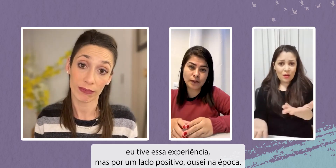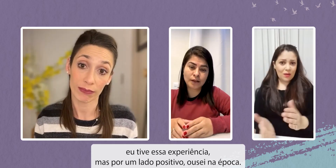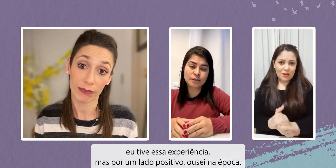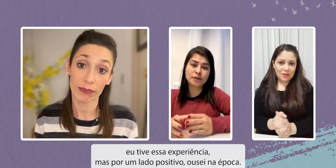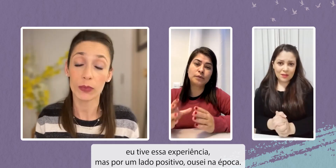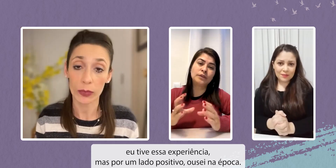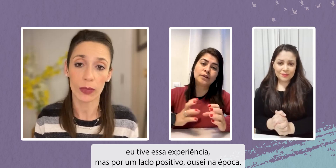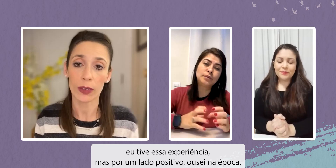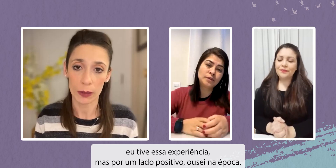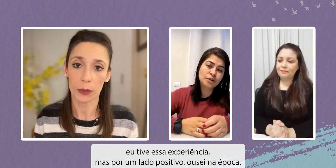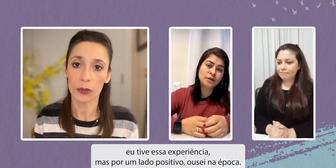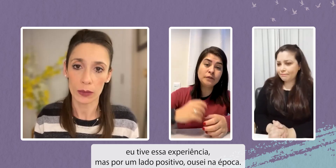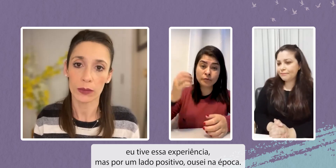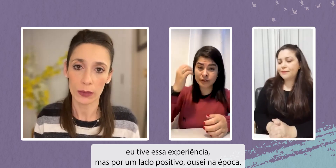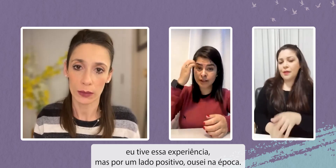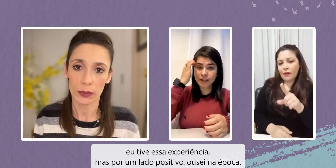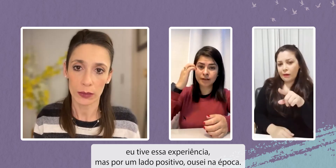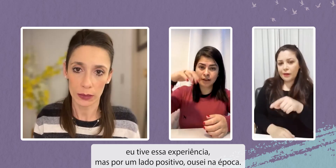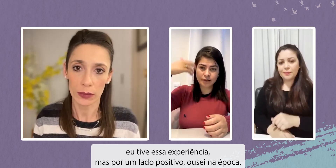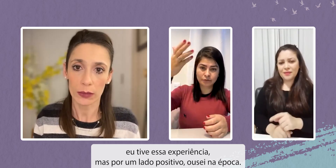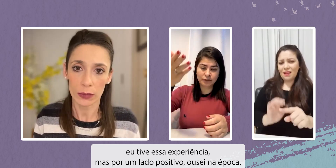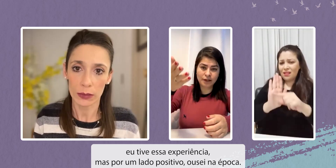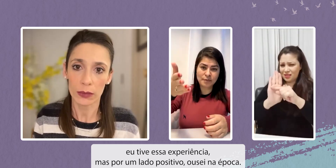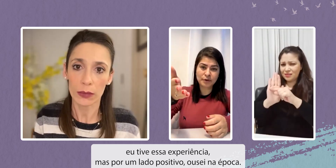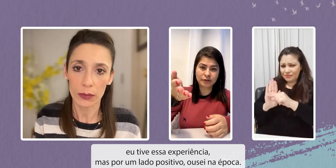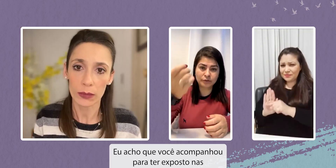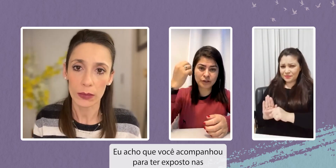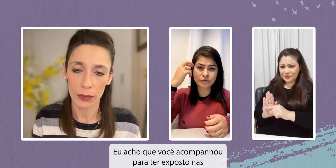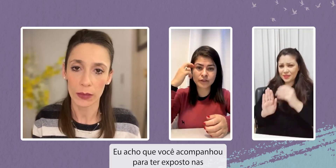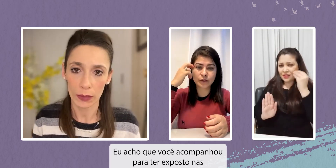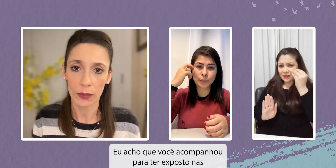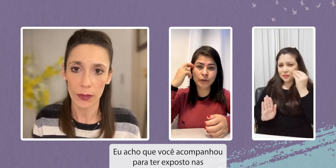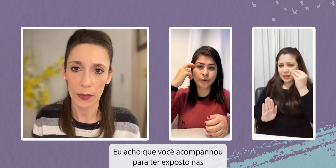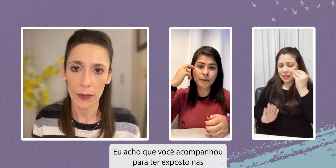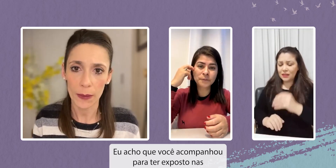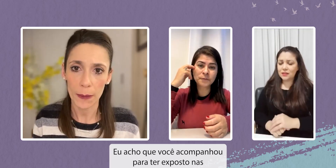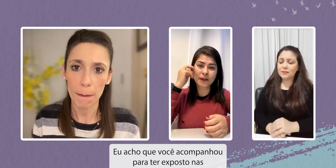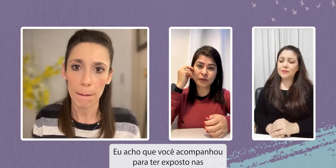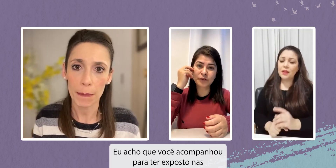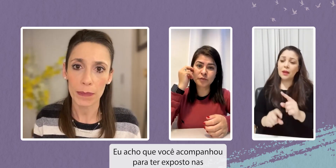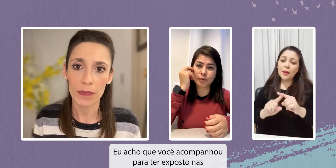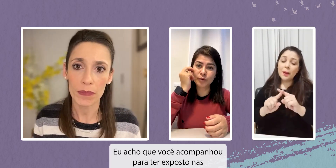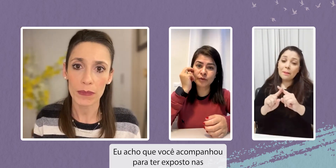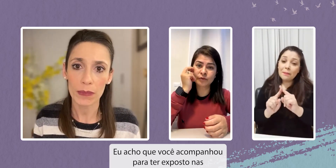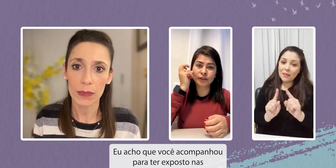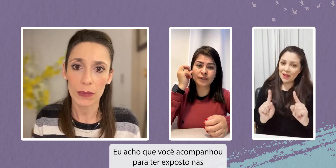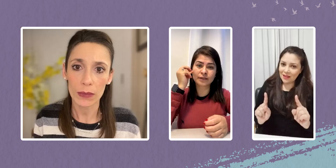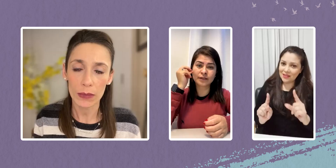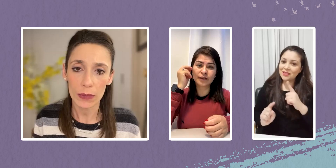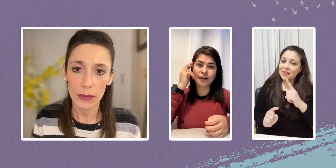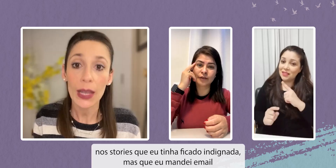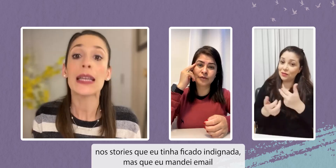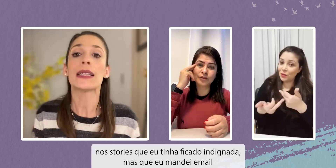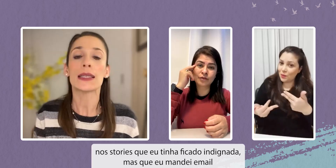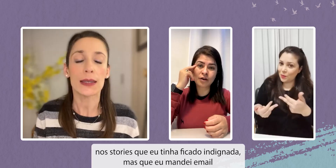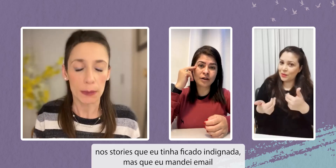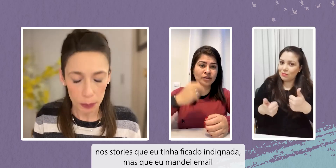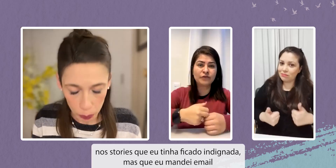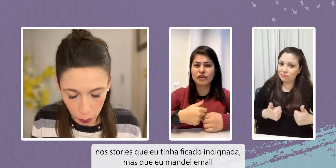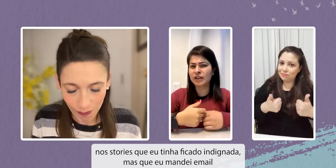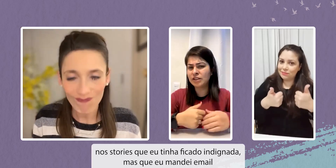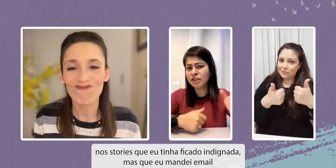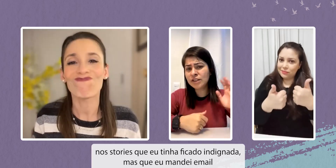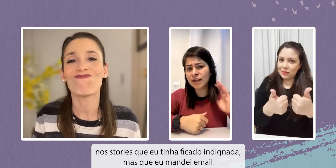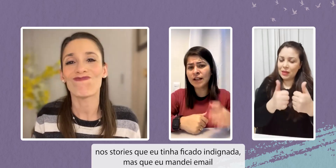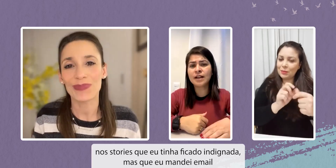essa experiência, mas por um lado positivo eu usei, né, na época, eu acho que você acompanhou, eu ter exposto nos stories,